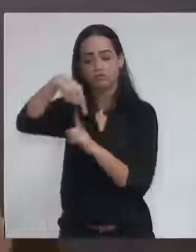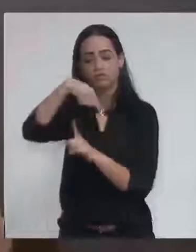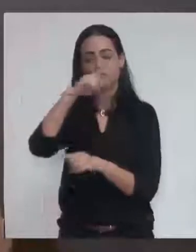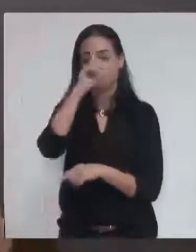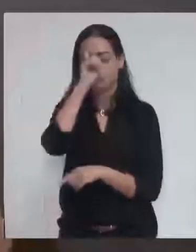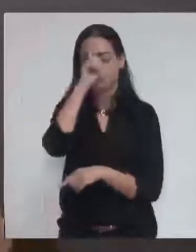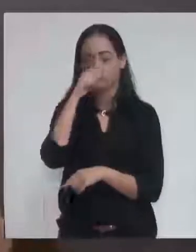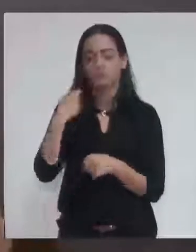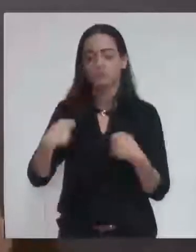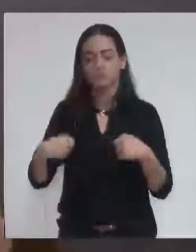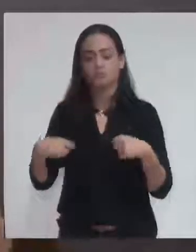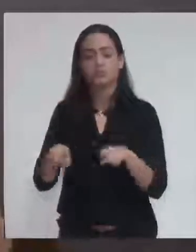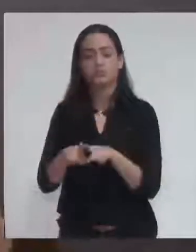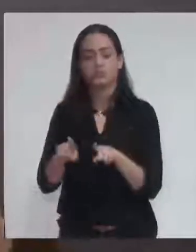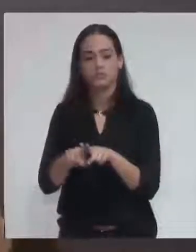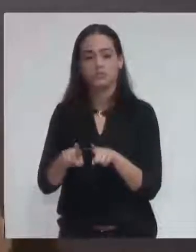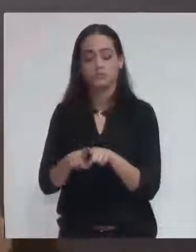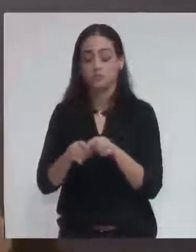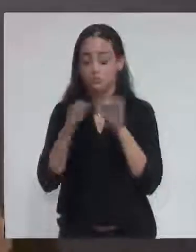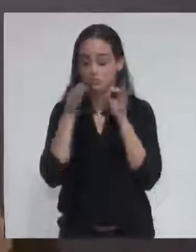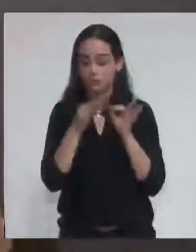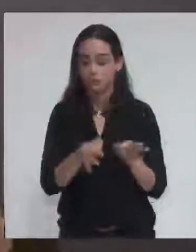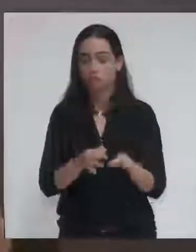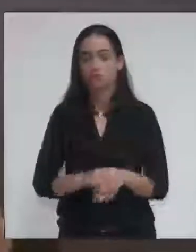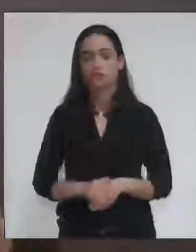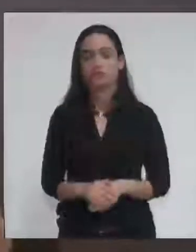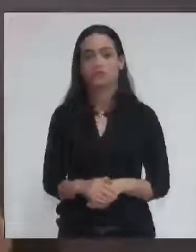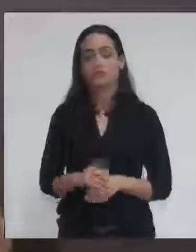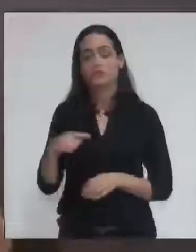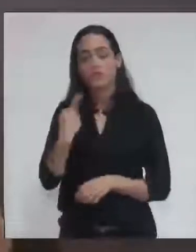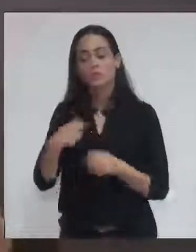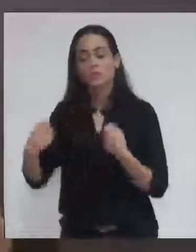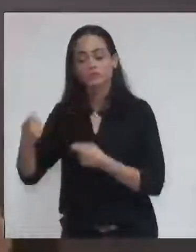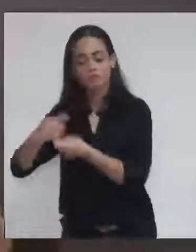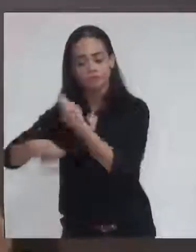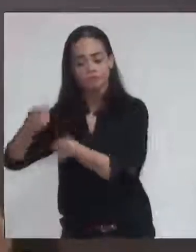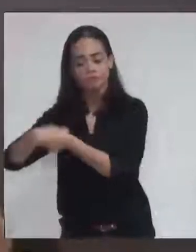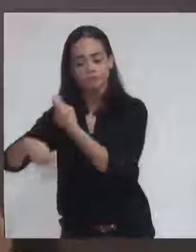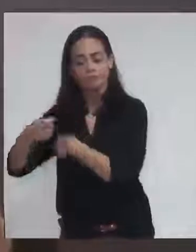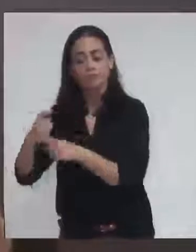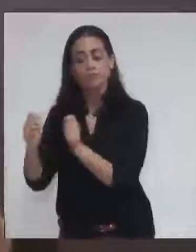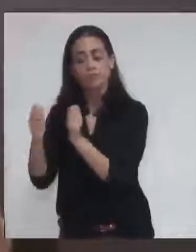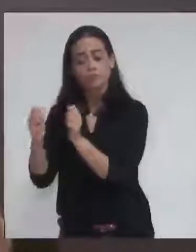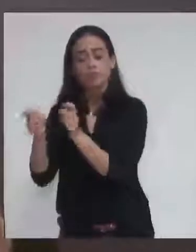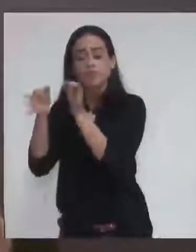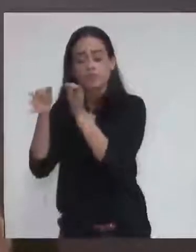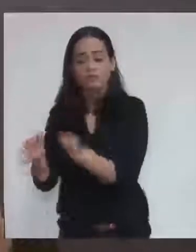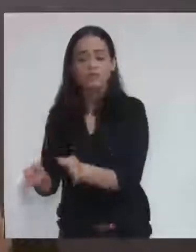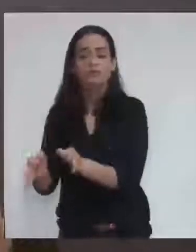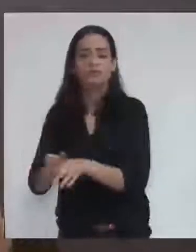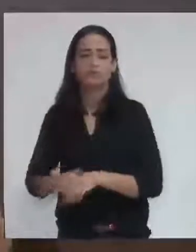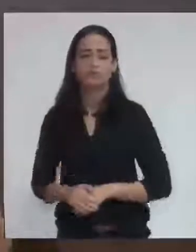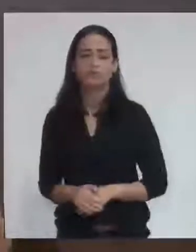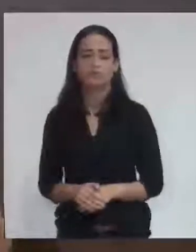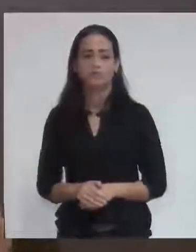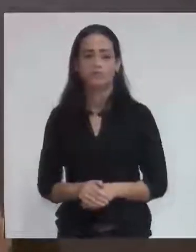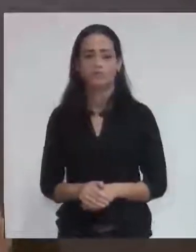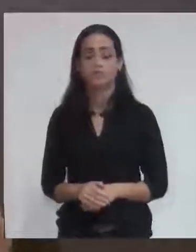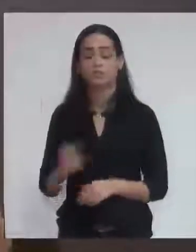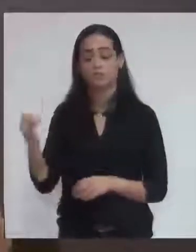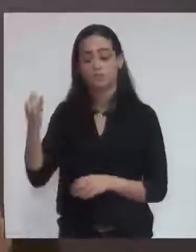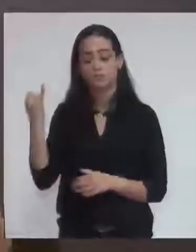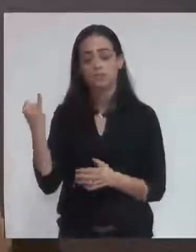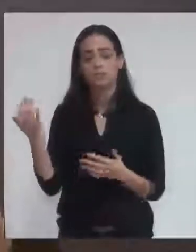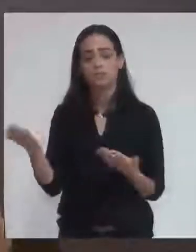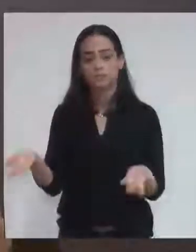economia certa, e a economia certa, no meu modo de entender, é mudar a gestão. Se a gente continuar fazendo as coisas das mesmas